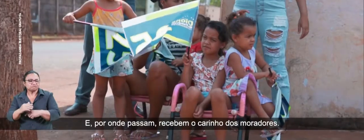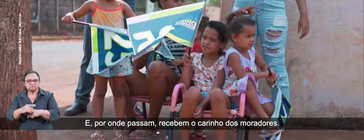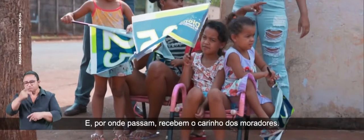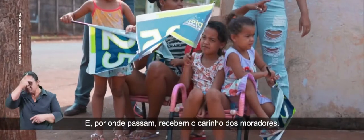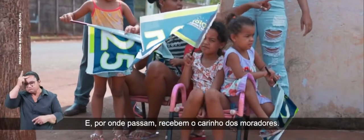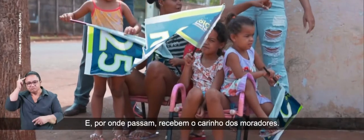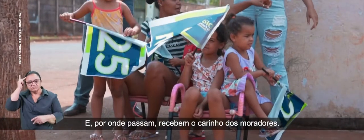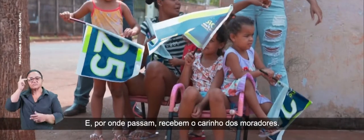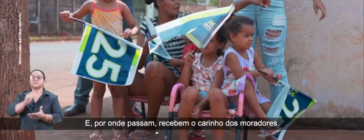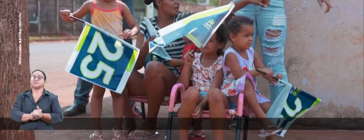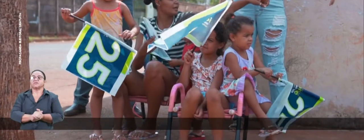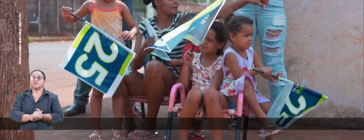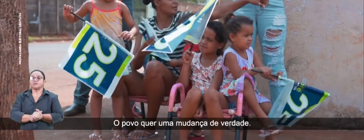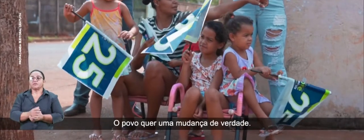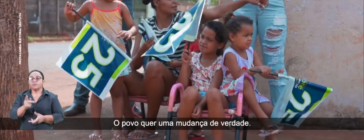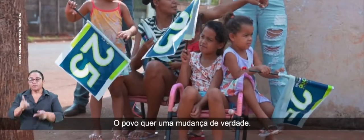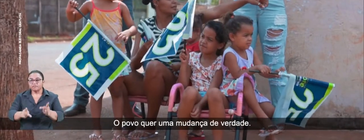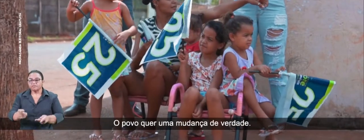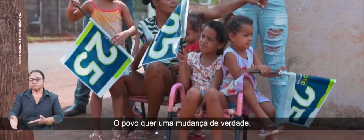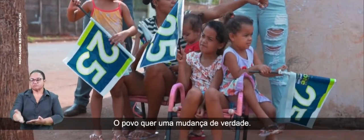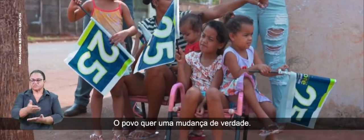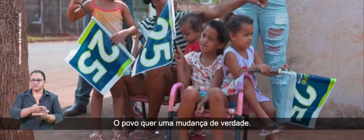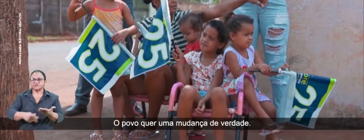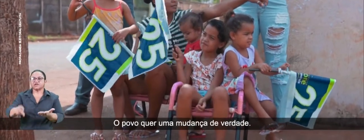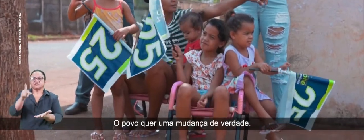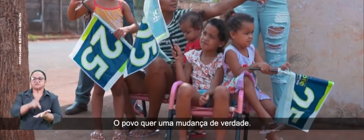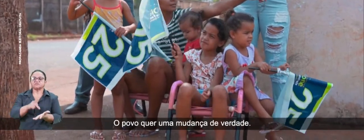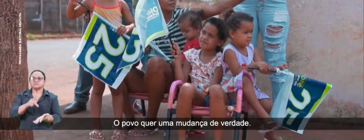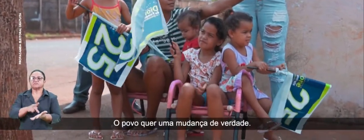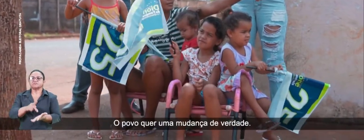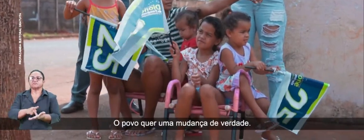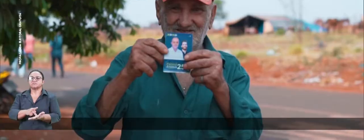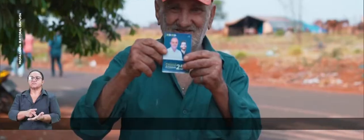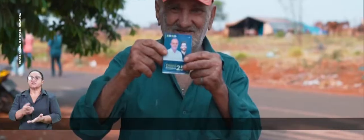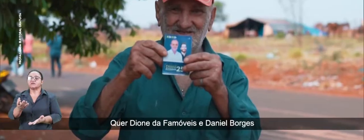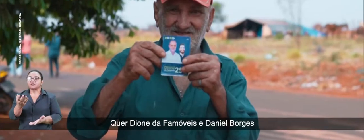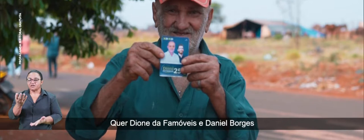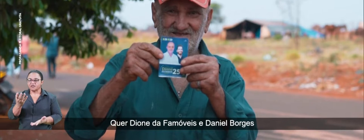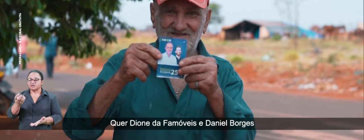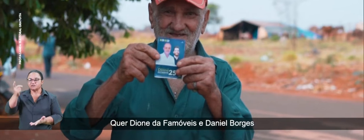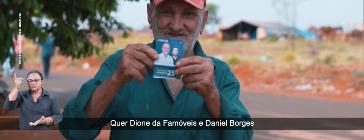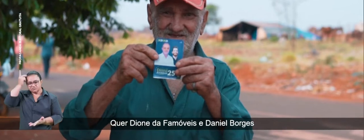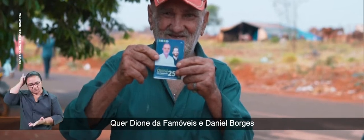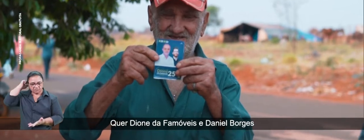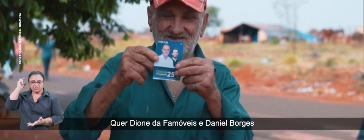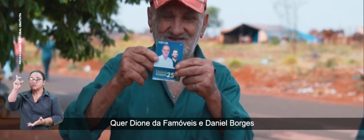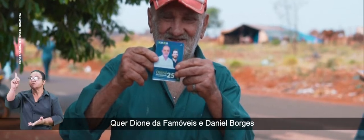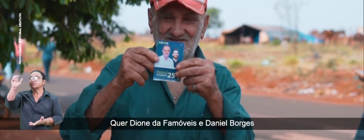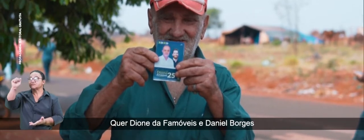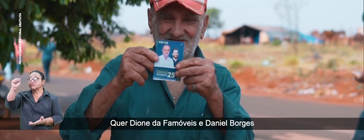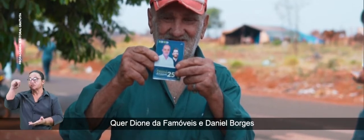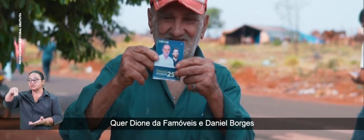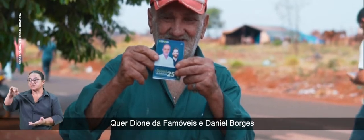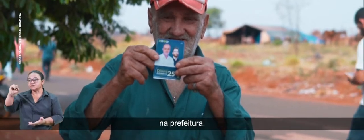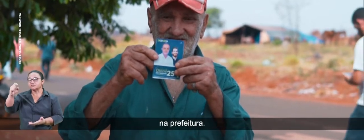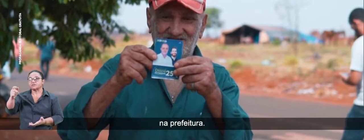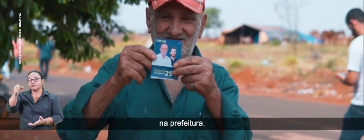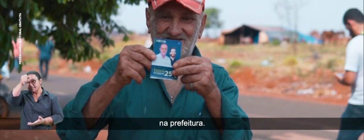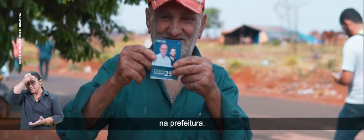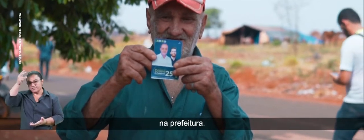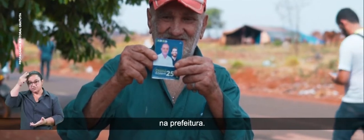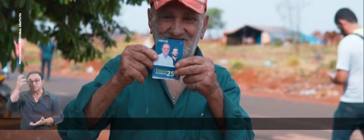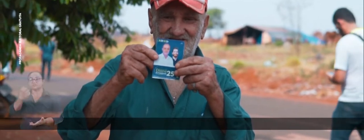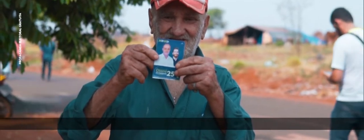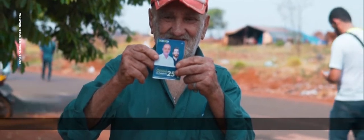o carinho dos moradores. O povo quer uma mudança de verdade. Quer Johnny da Famóveis e Daniel Borges